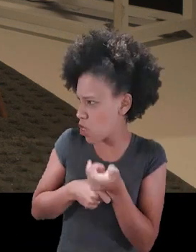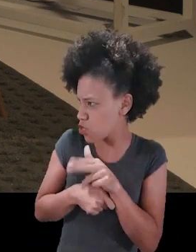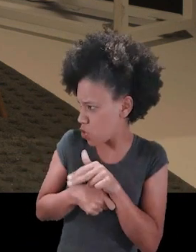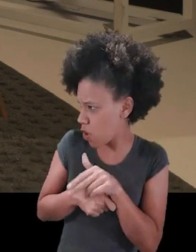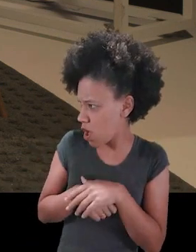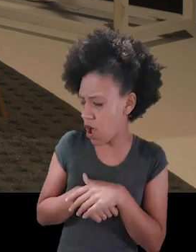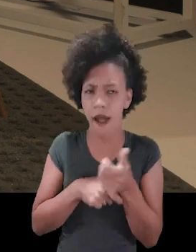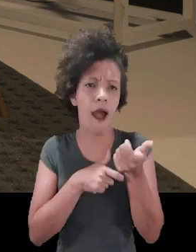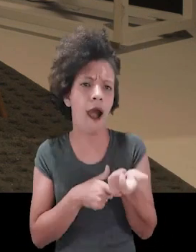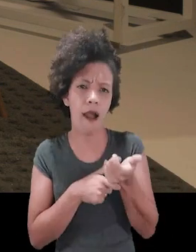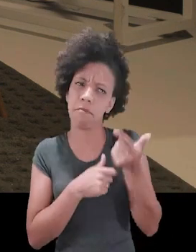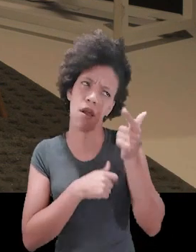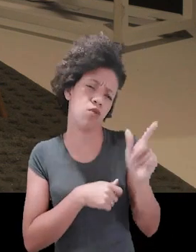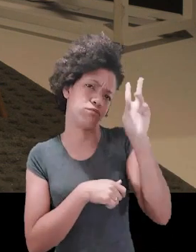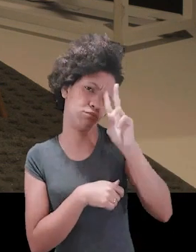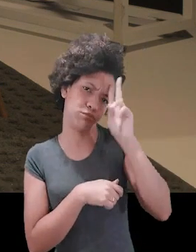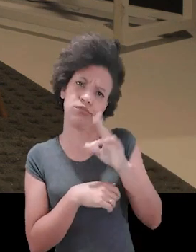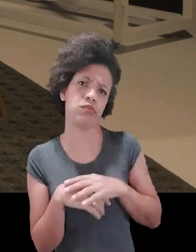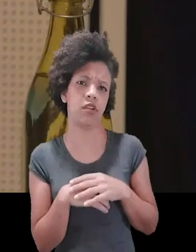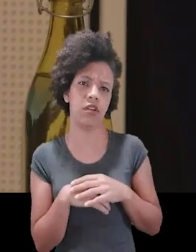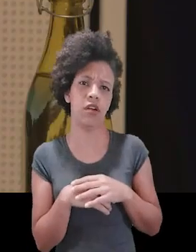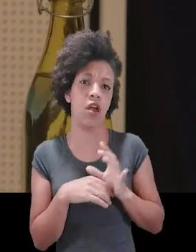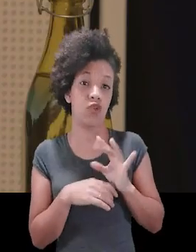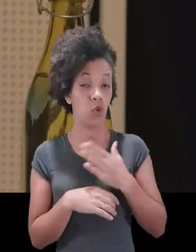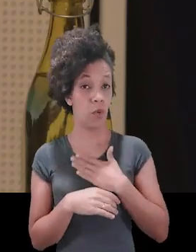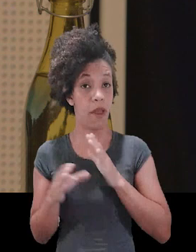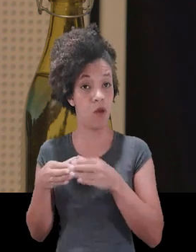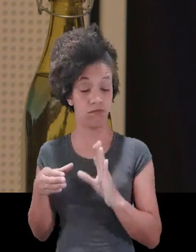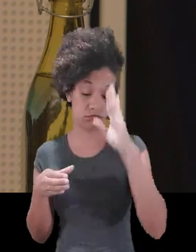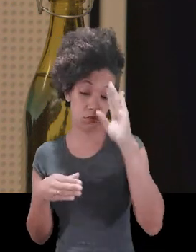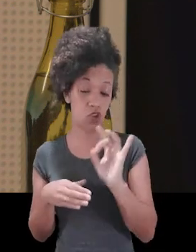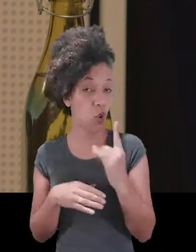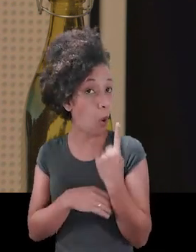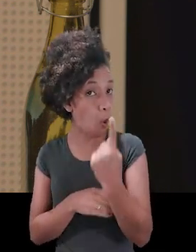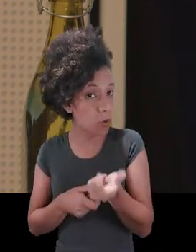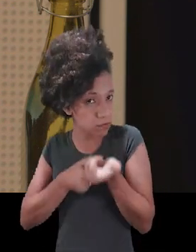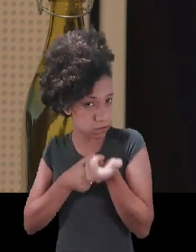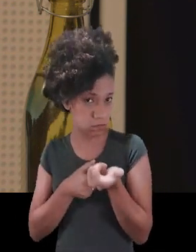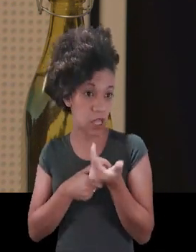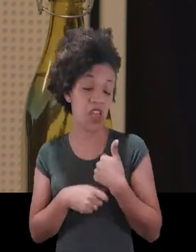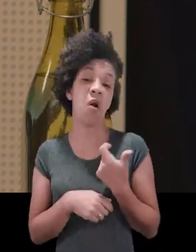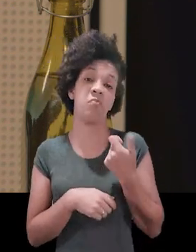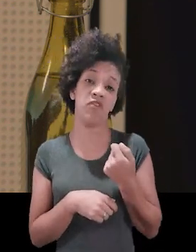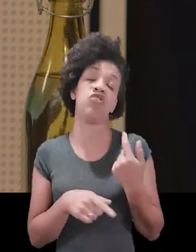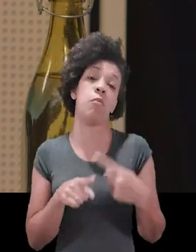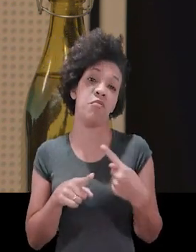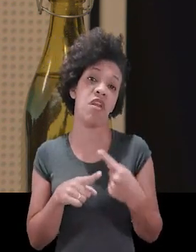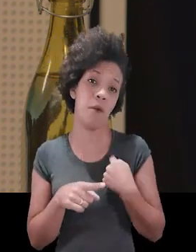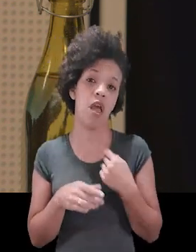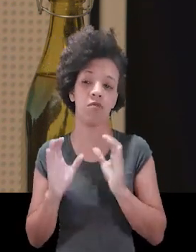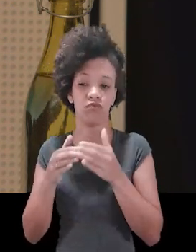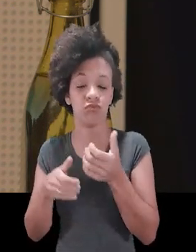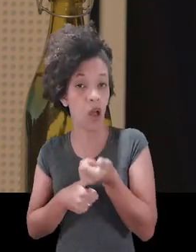tchau para a arma na mão é outra história é só o meu quartel só tinha um posto armado e eu me fodi porque eu